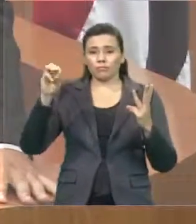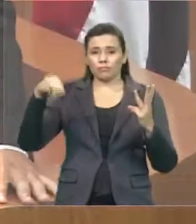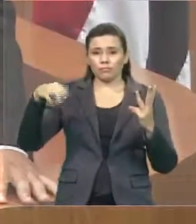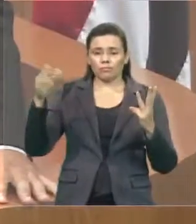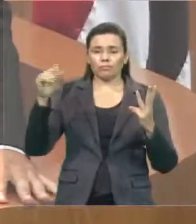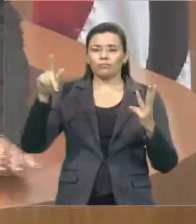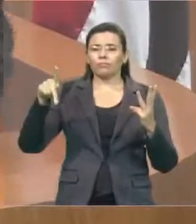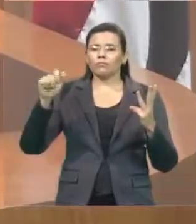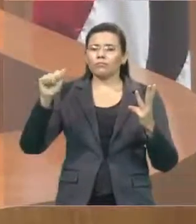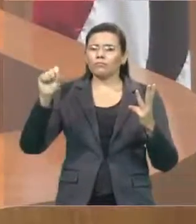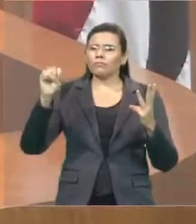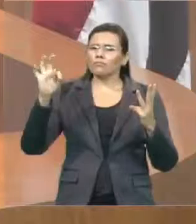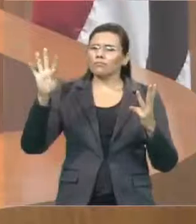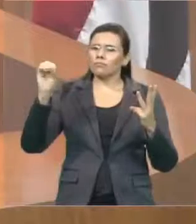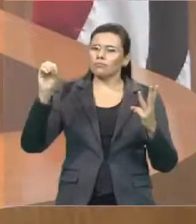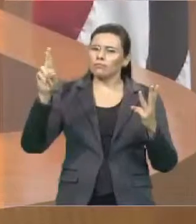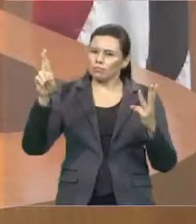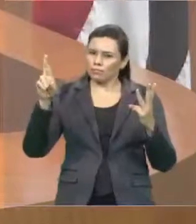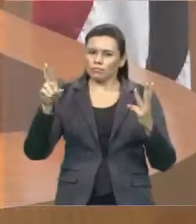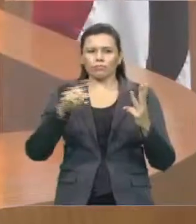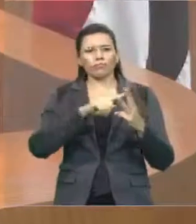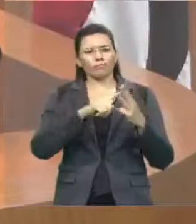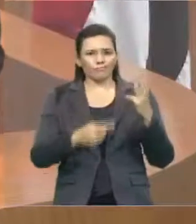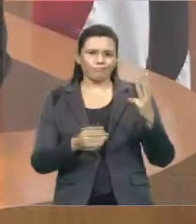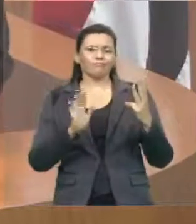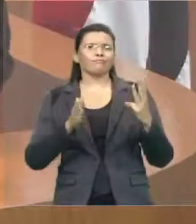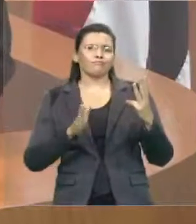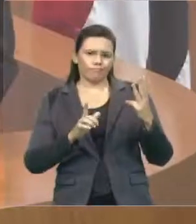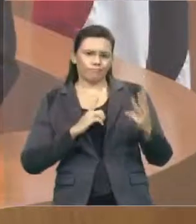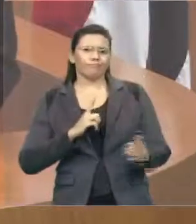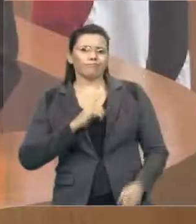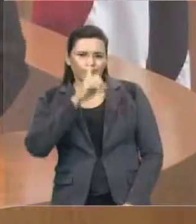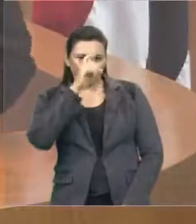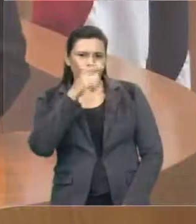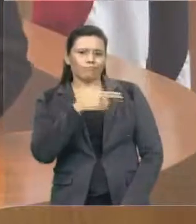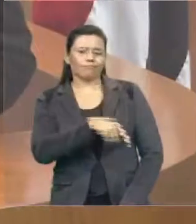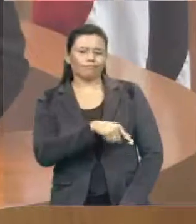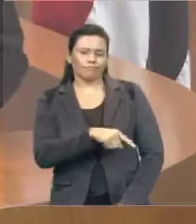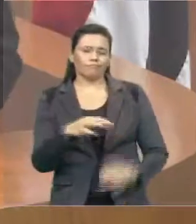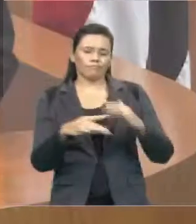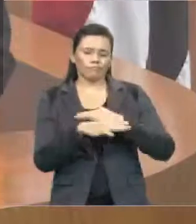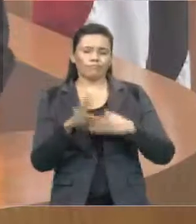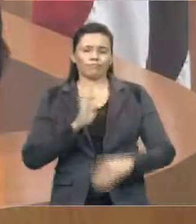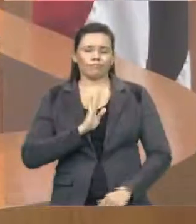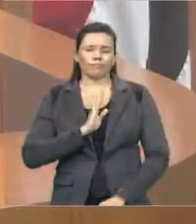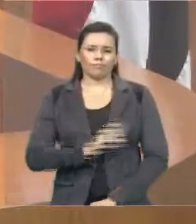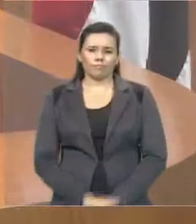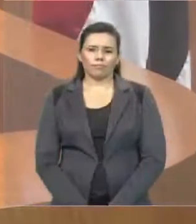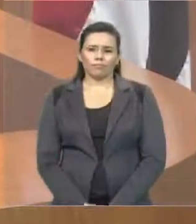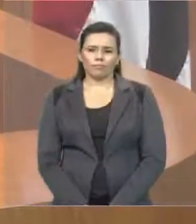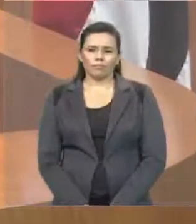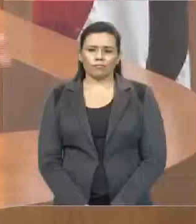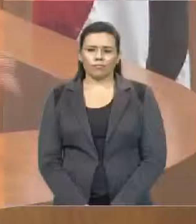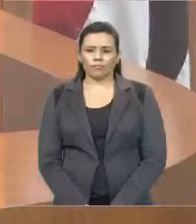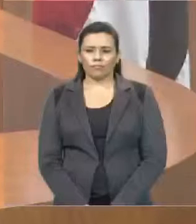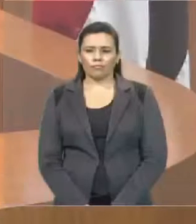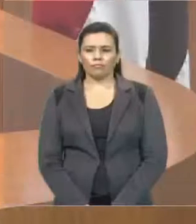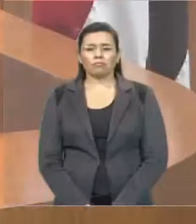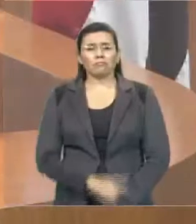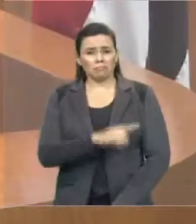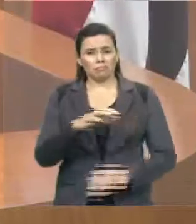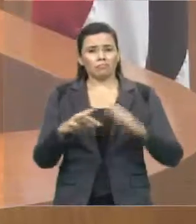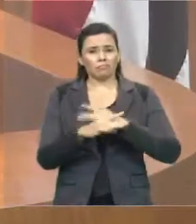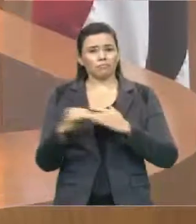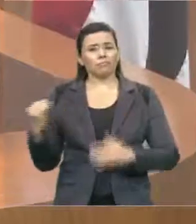para o Maranhão na área da medicina. E hoje, a nossa cidade e a nossa população